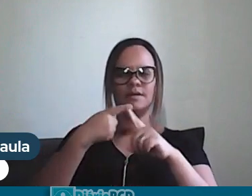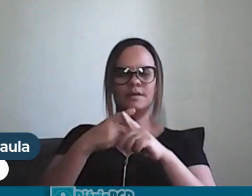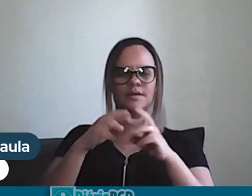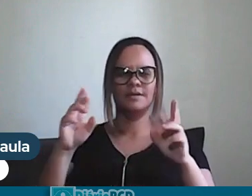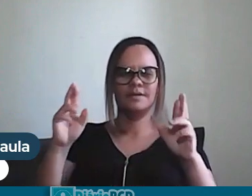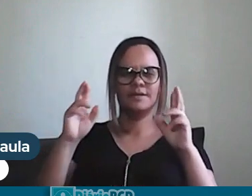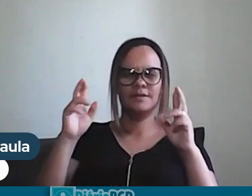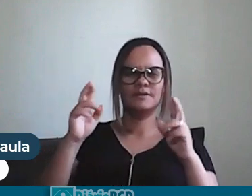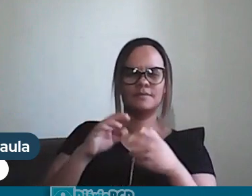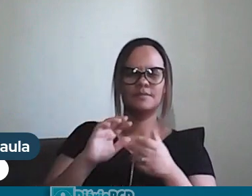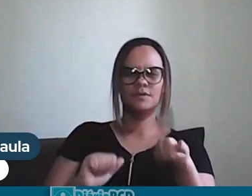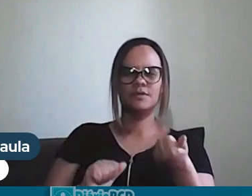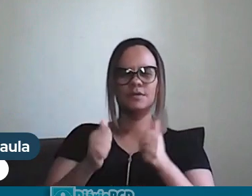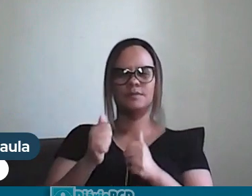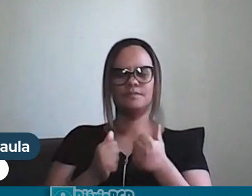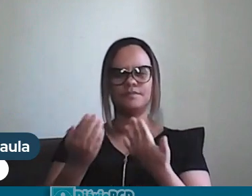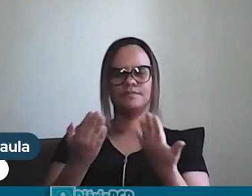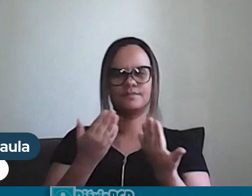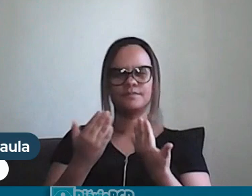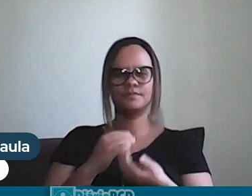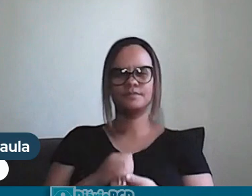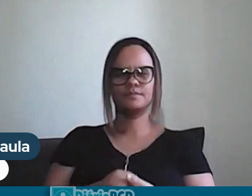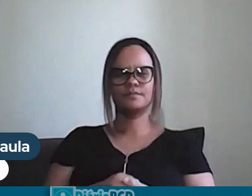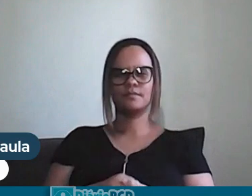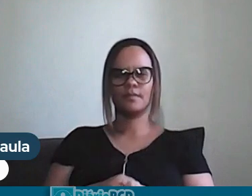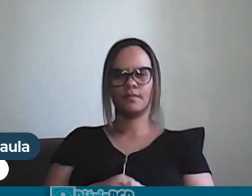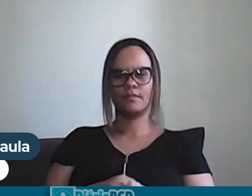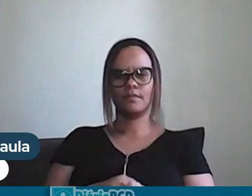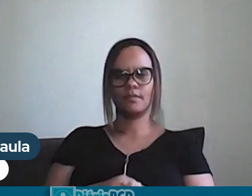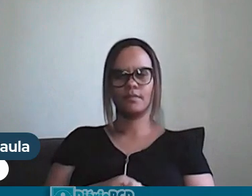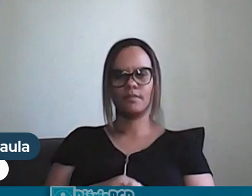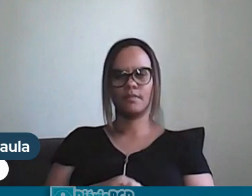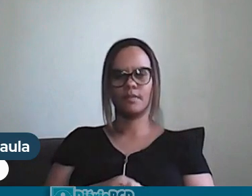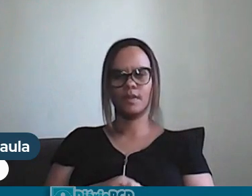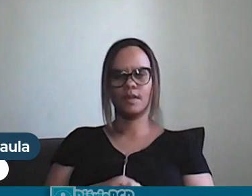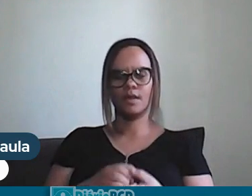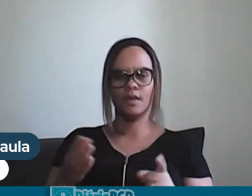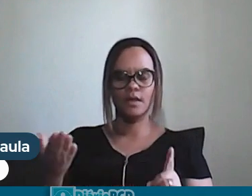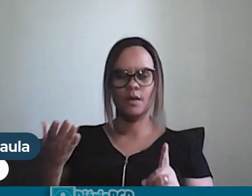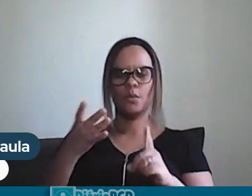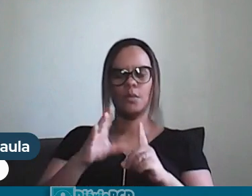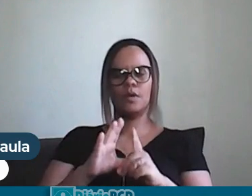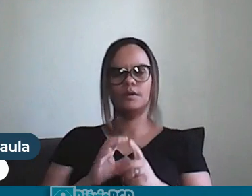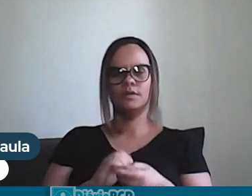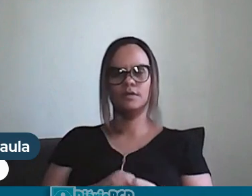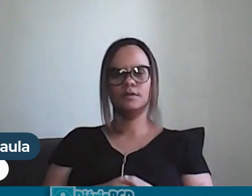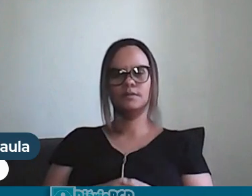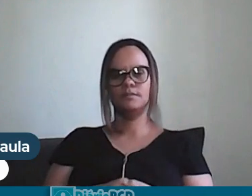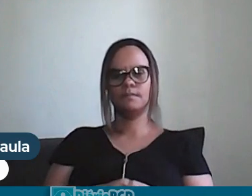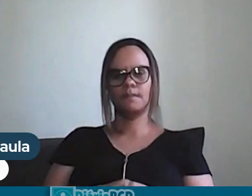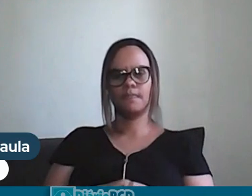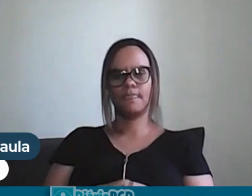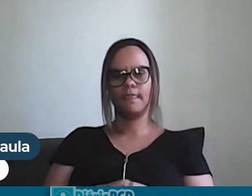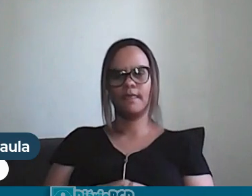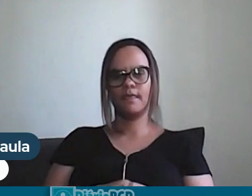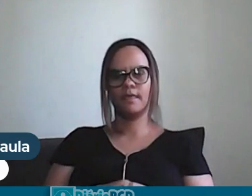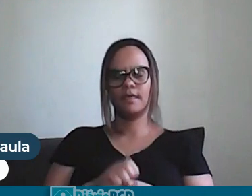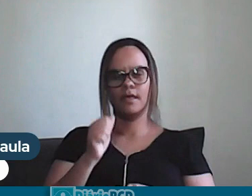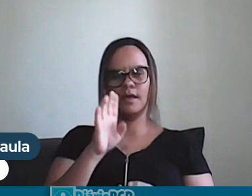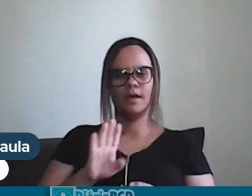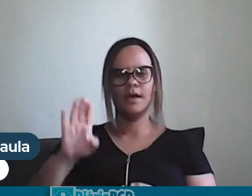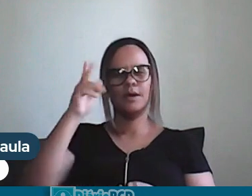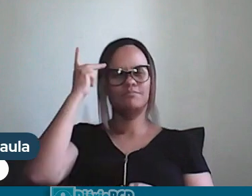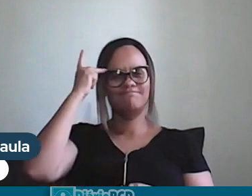para esta avaliação biopsicossocial ser implementada, sei lá, é o estado de São